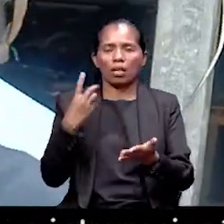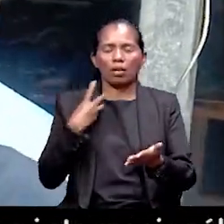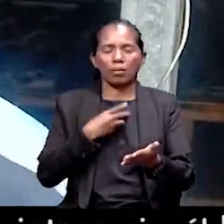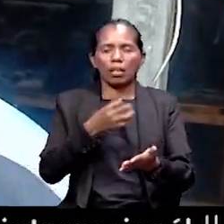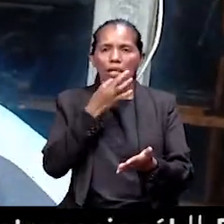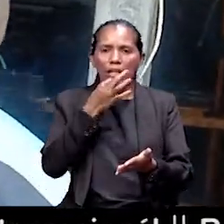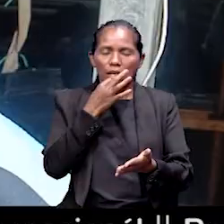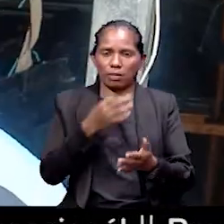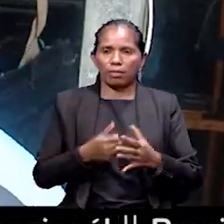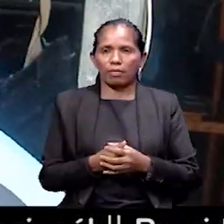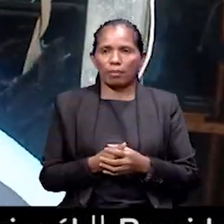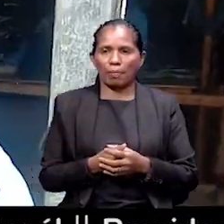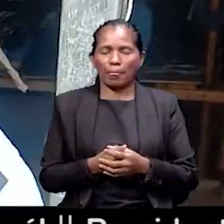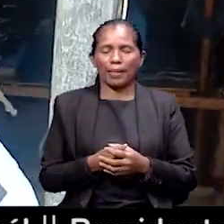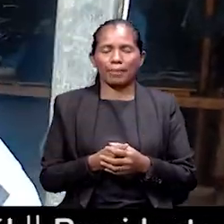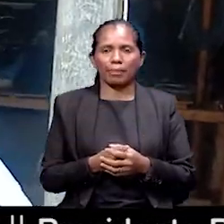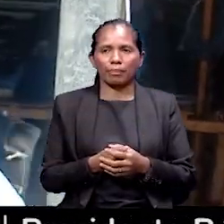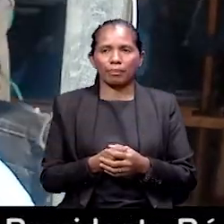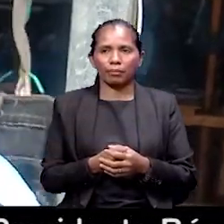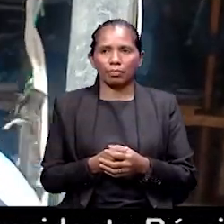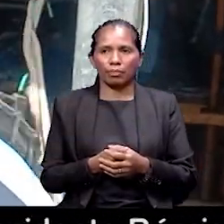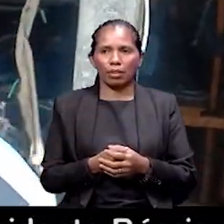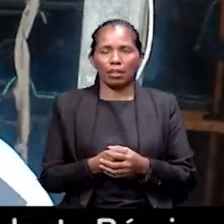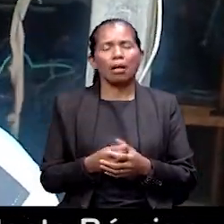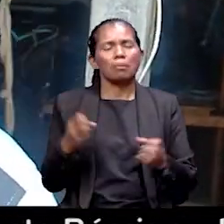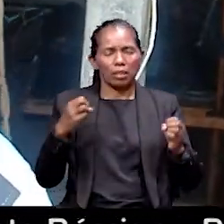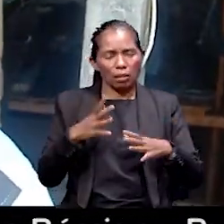lokorai. Meu dia kalah. Tahu kru ni mau rasnya, mas.